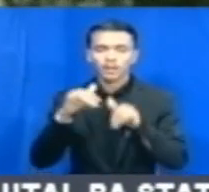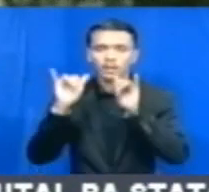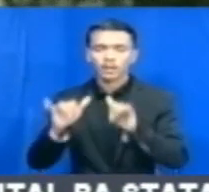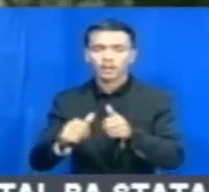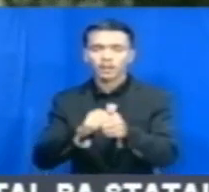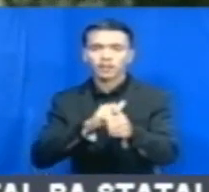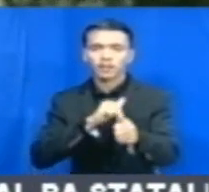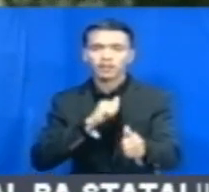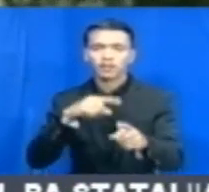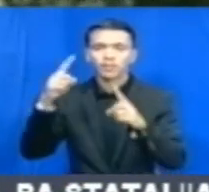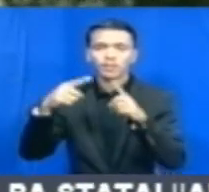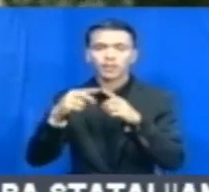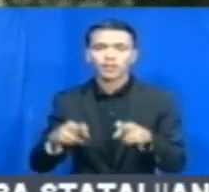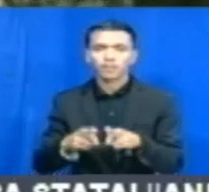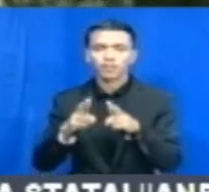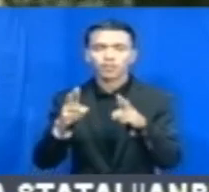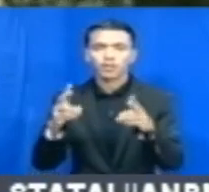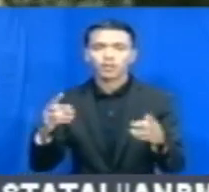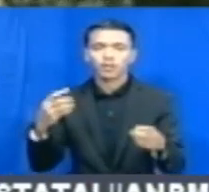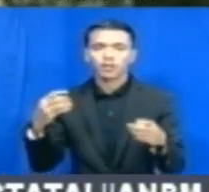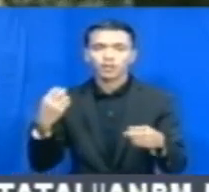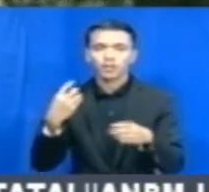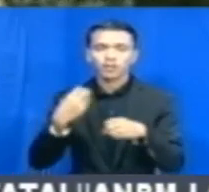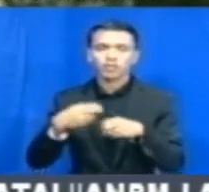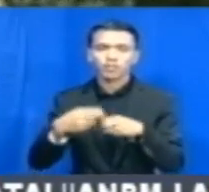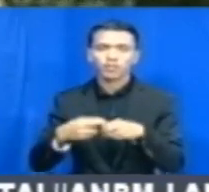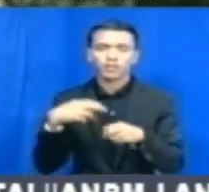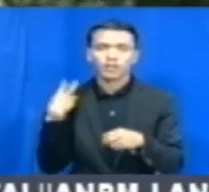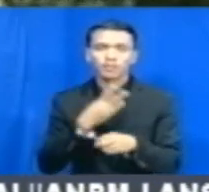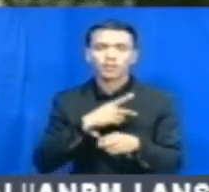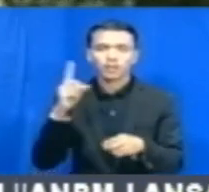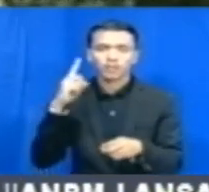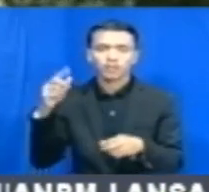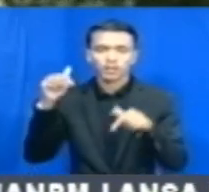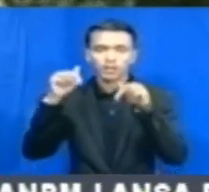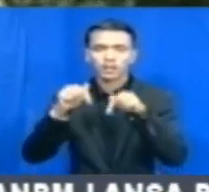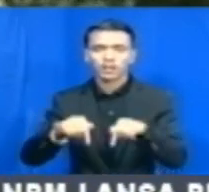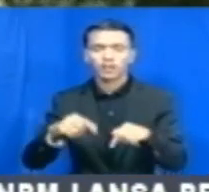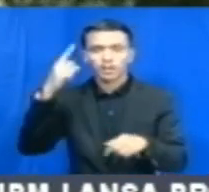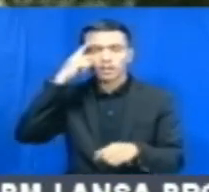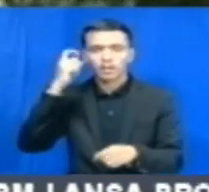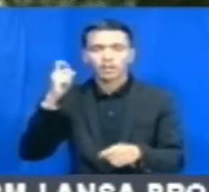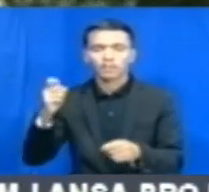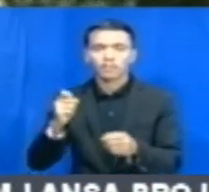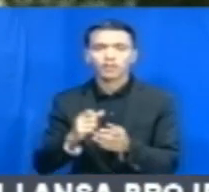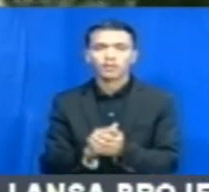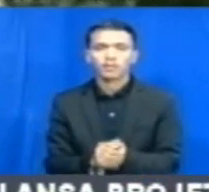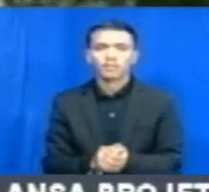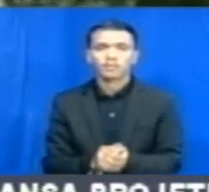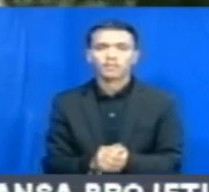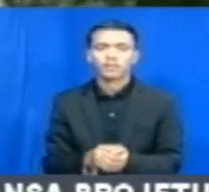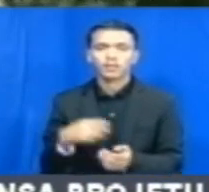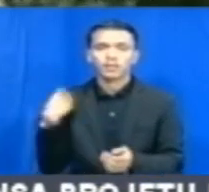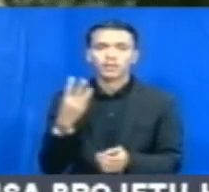Tapi bahira mota nene afeta una nemu kami tetap sih nafatin le detene tamba